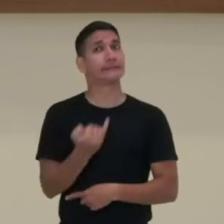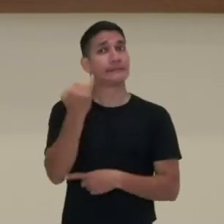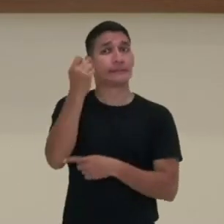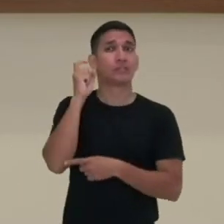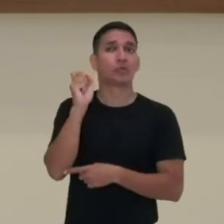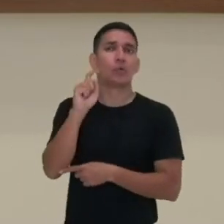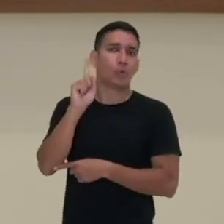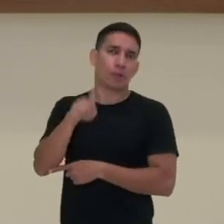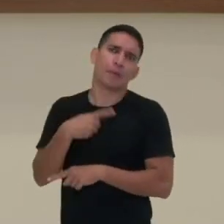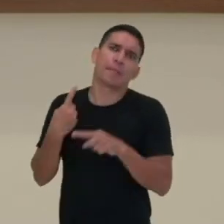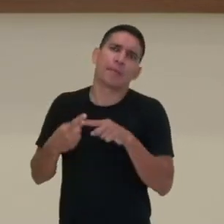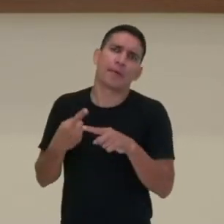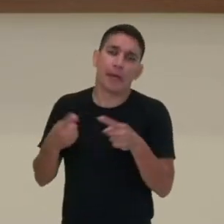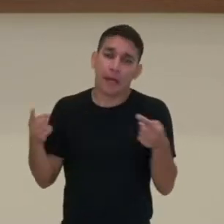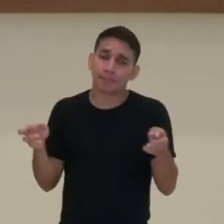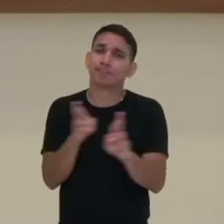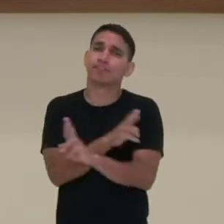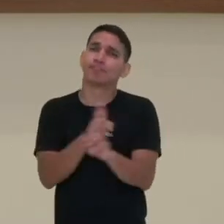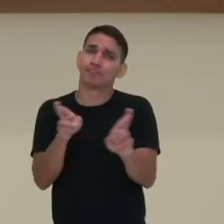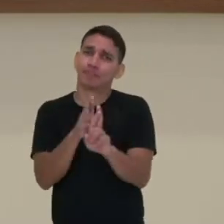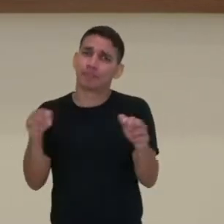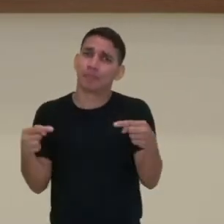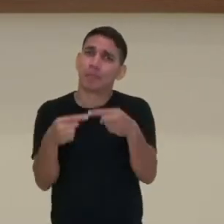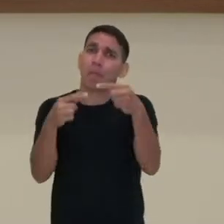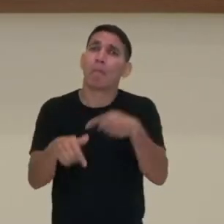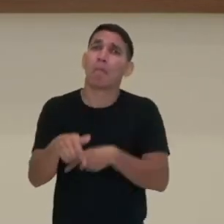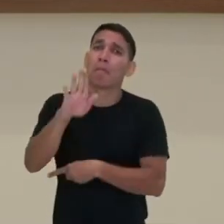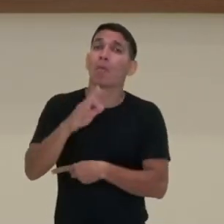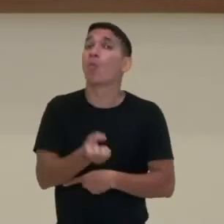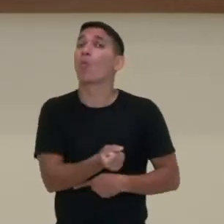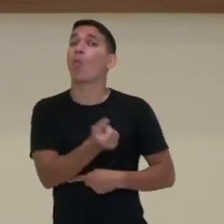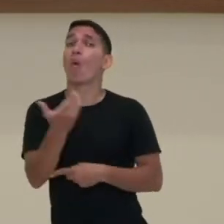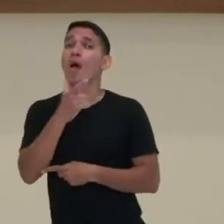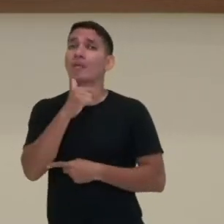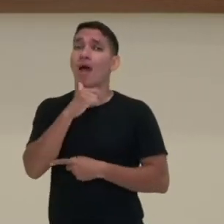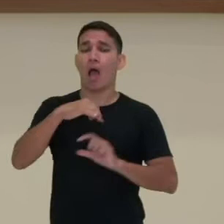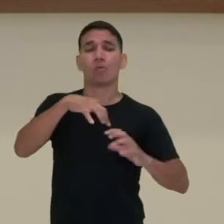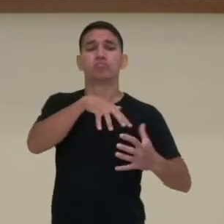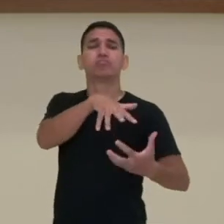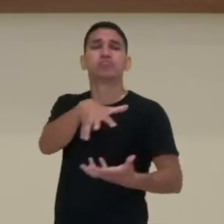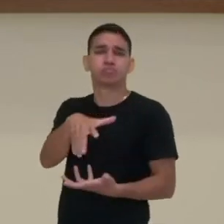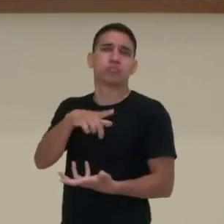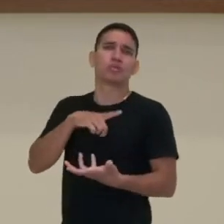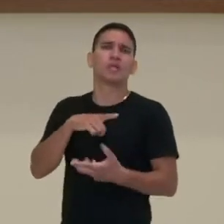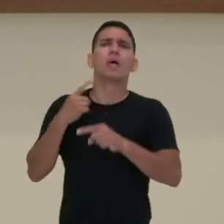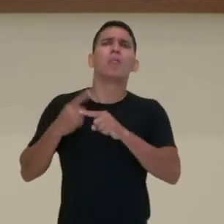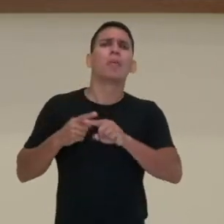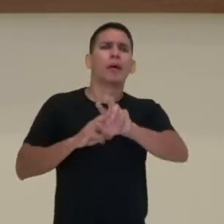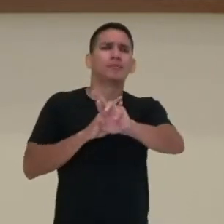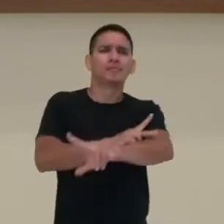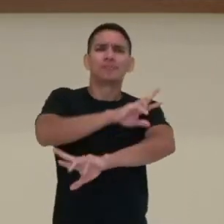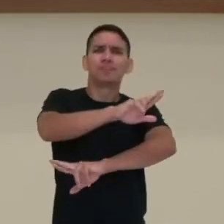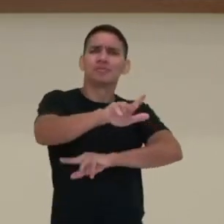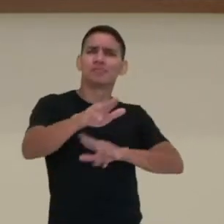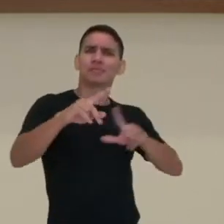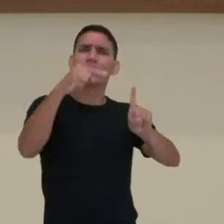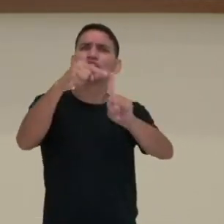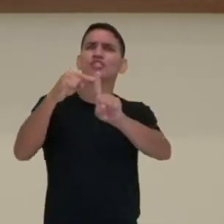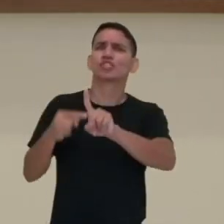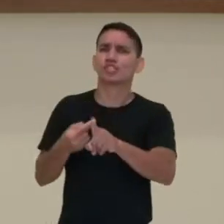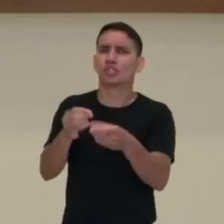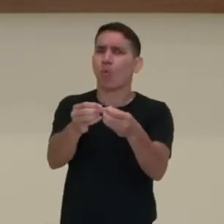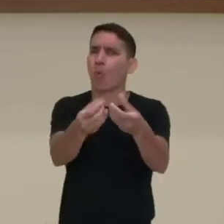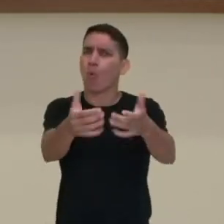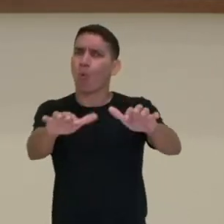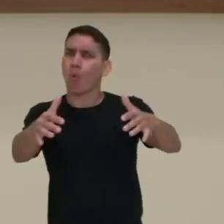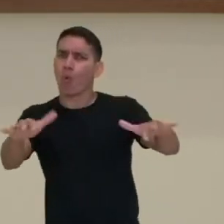importantes porque tem a ver com a própria quantidade de água no planeta, por que há diferenças dos tipos de